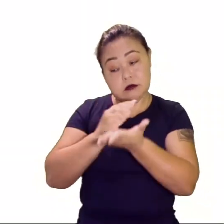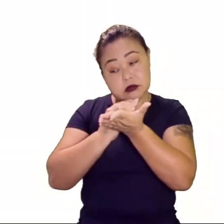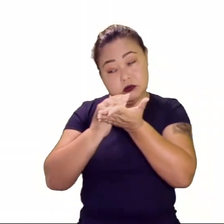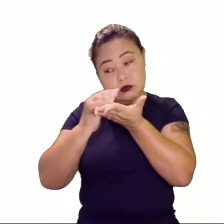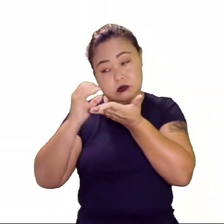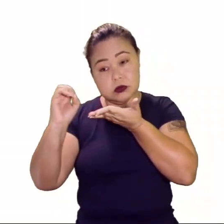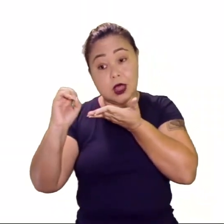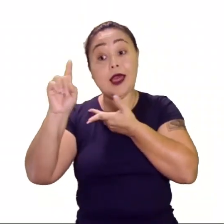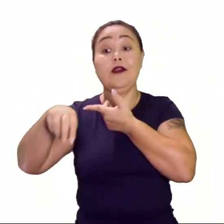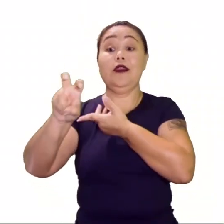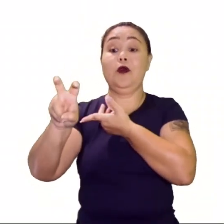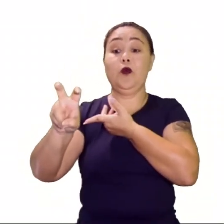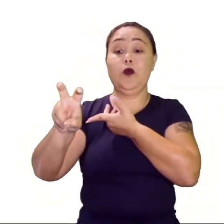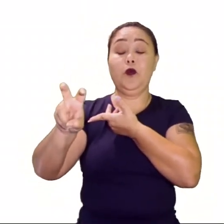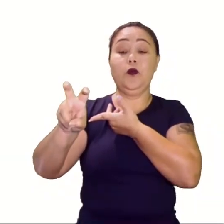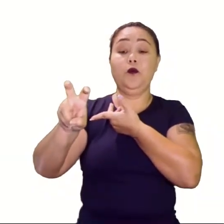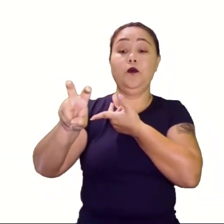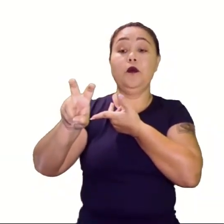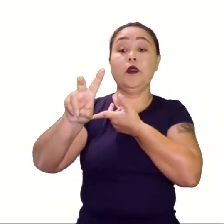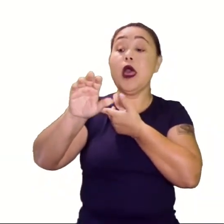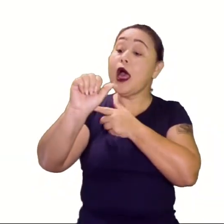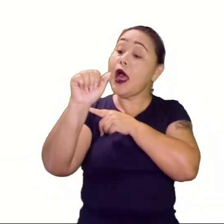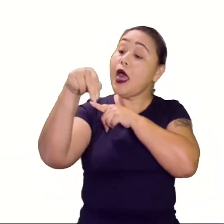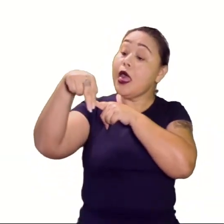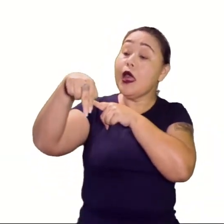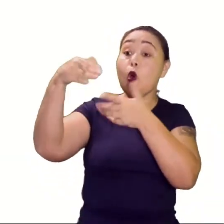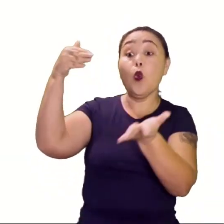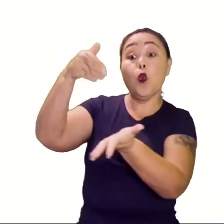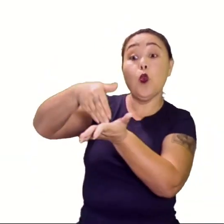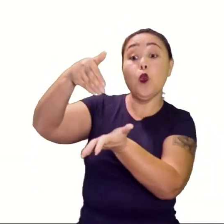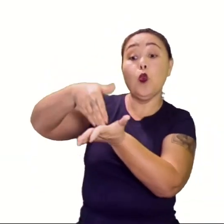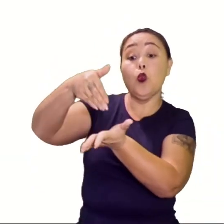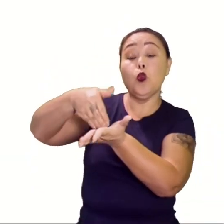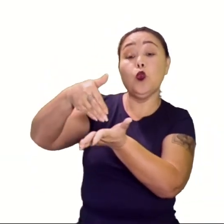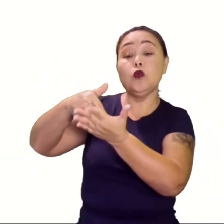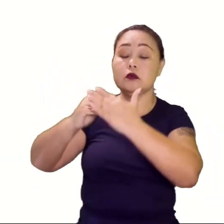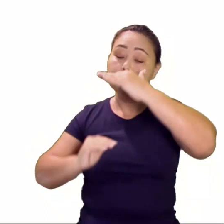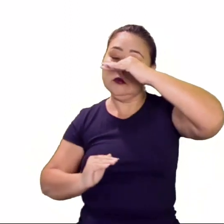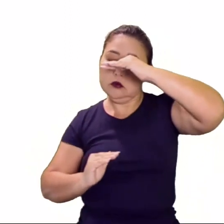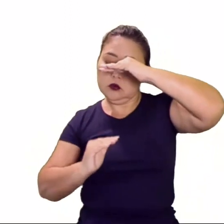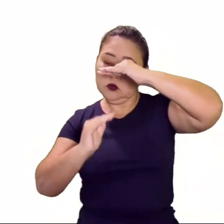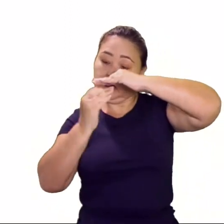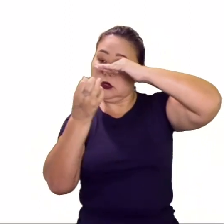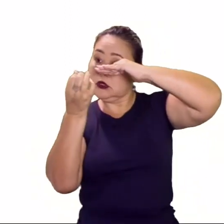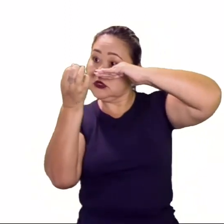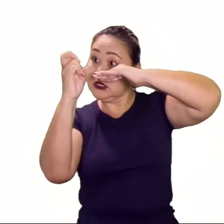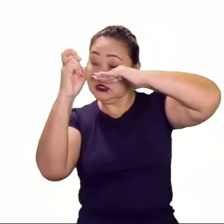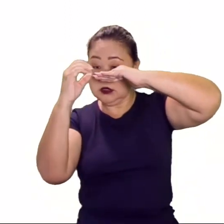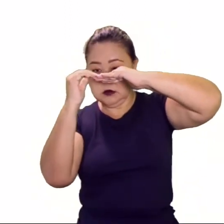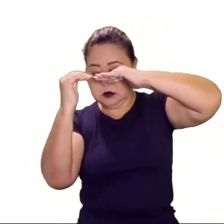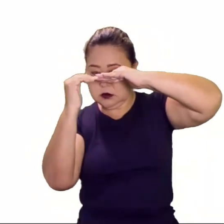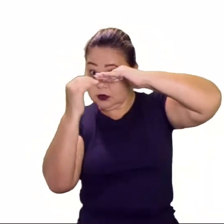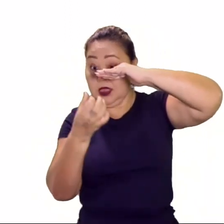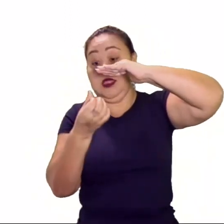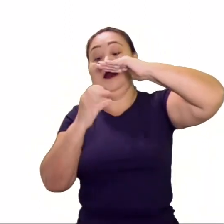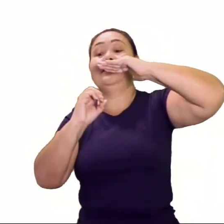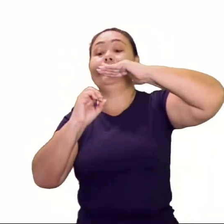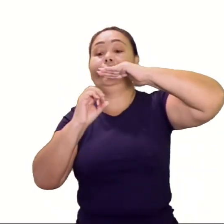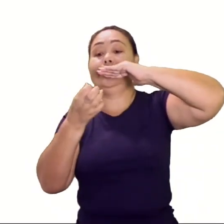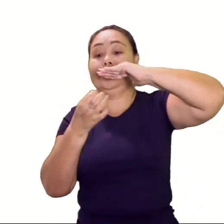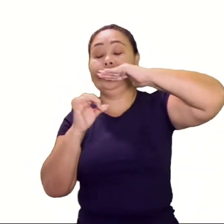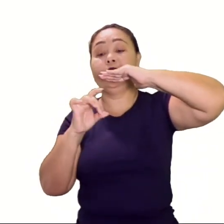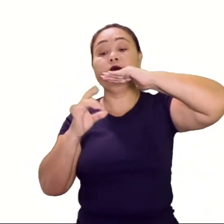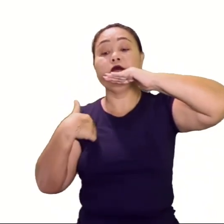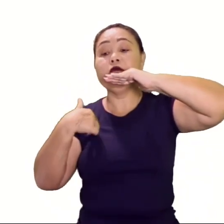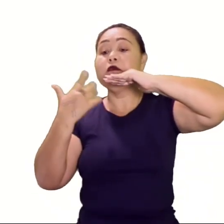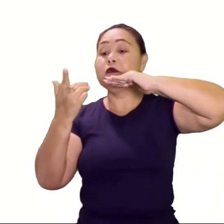do 0. Então é o 5. E quem é o nosso AN, o nosso último termo, vamos dizer? É menor que 65, então vai ser o 60, né? 60, né? Porque